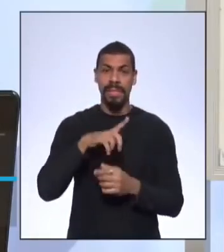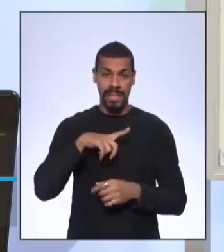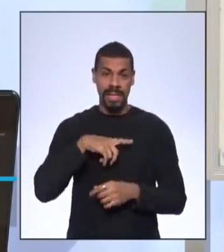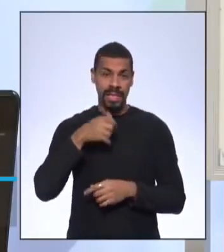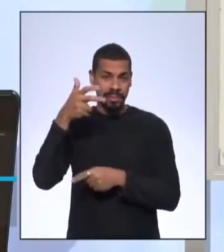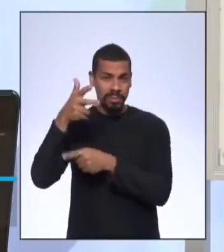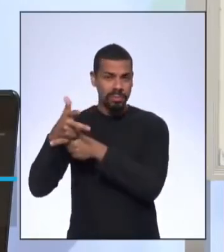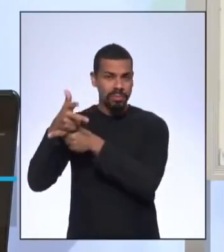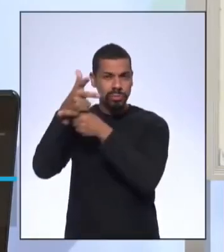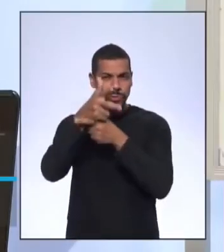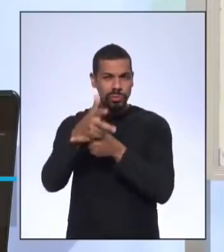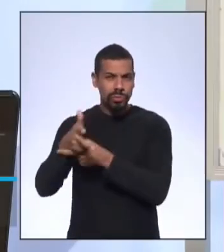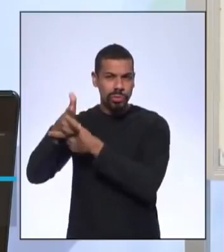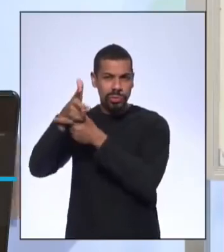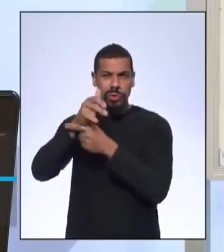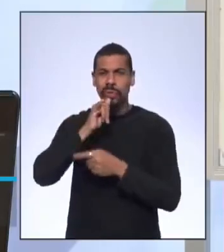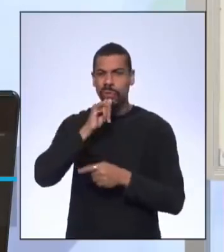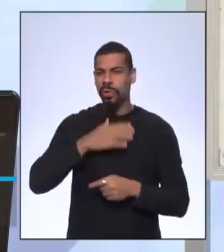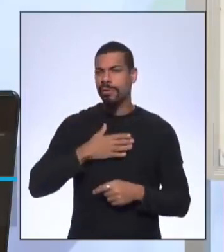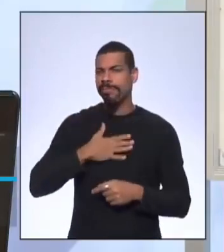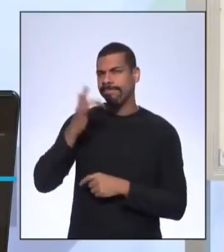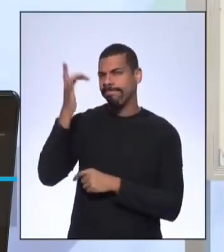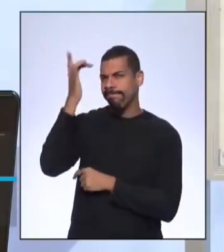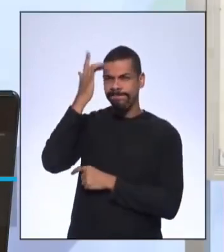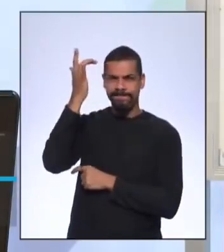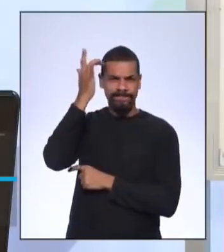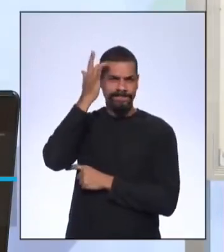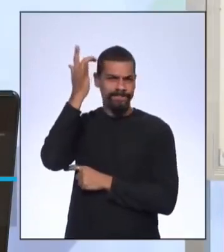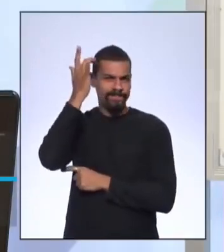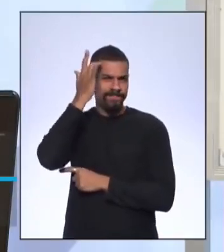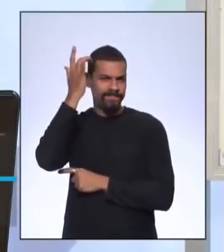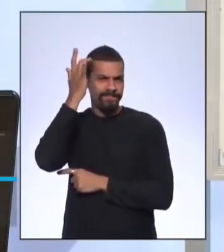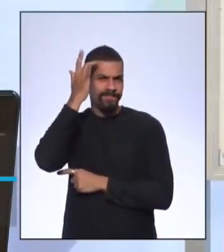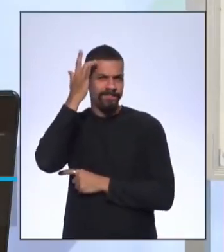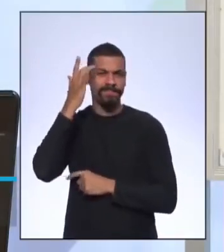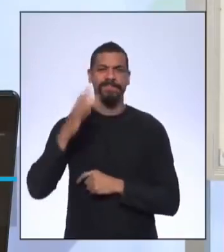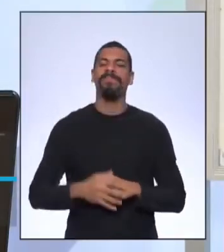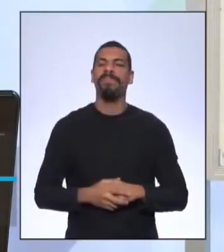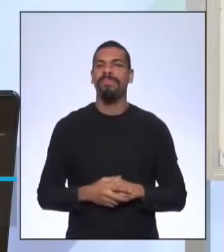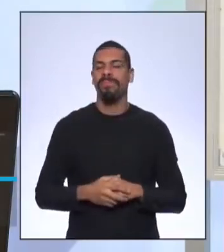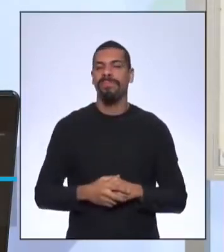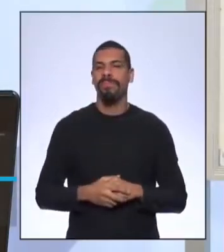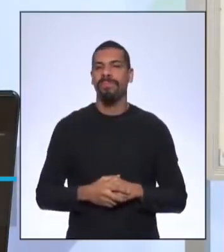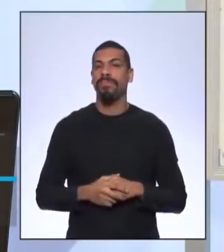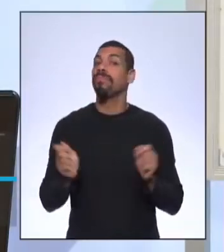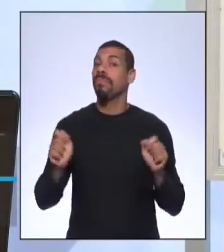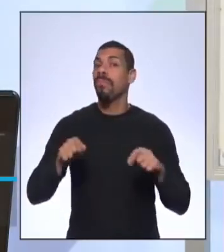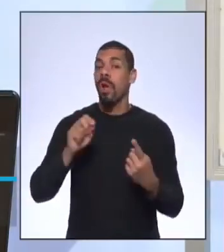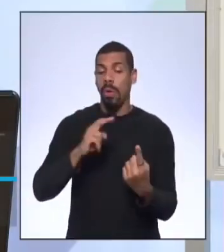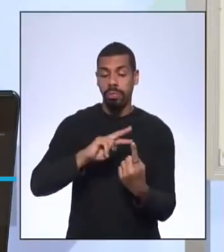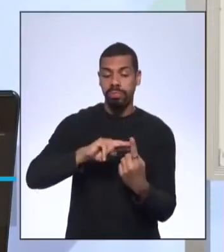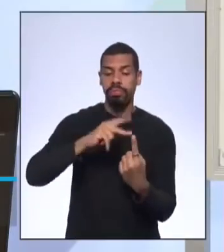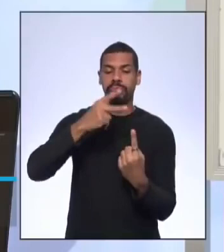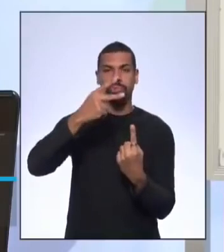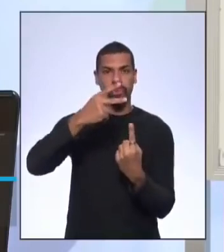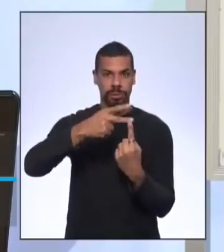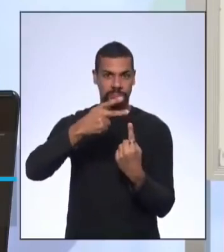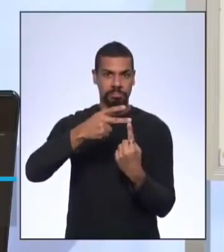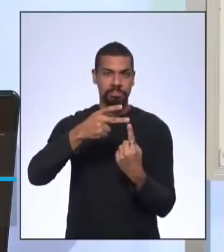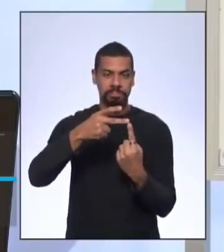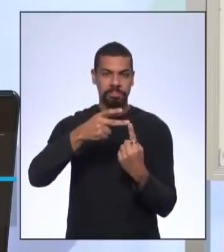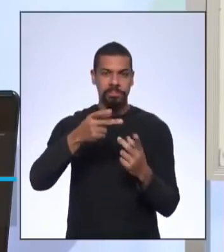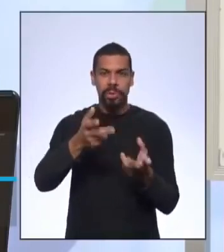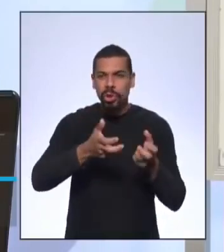foi que um foi mais inteligente no investimento, né? Então ele investiu o dobro, ele foi mais esperto ali